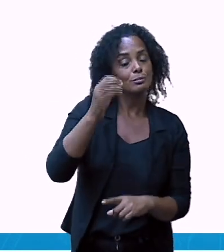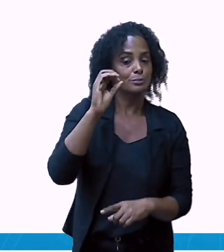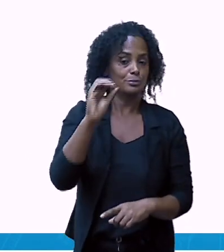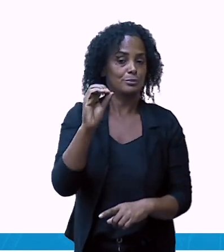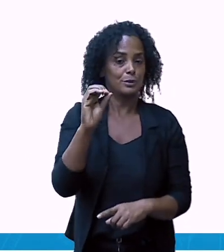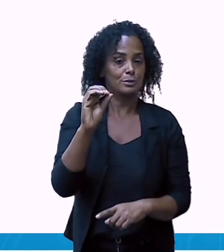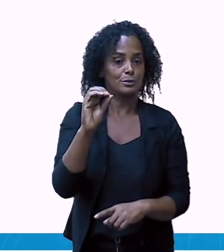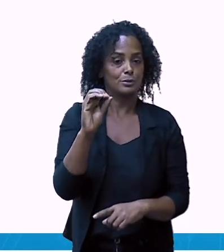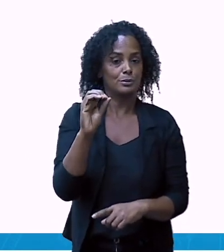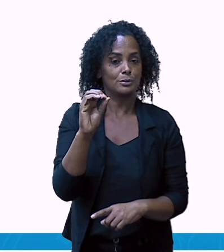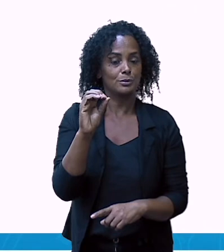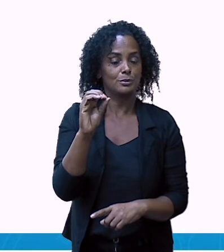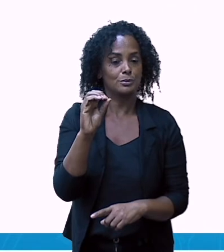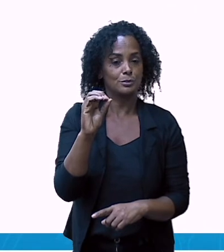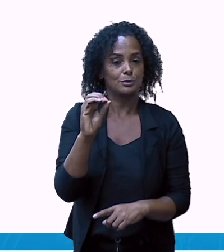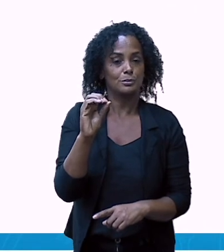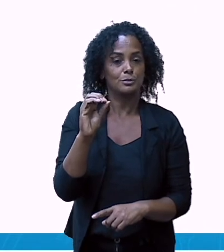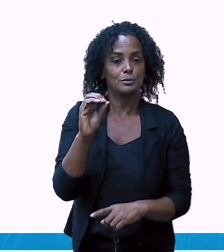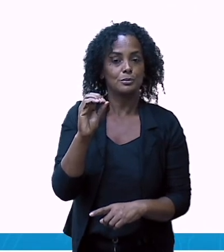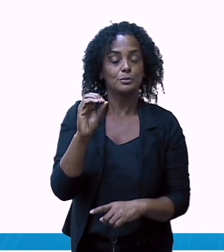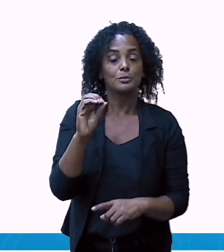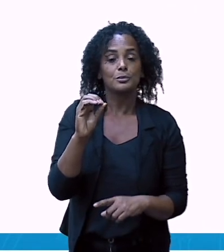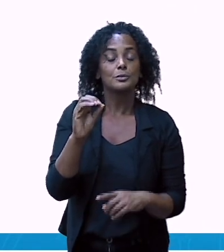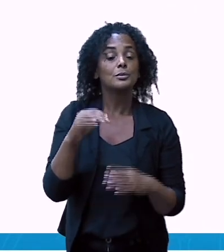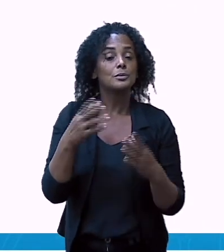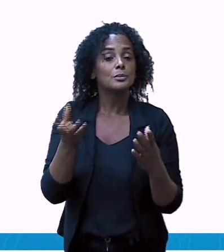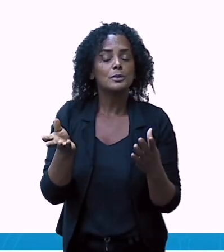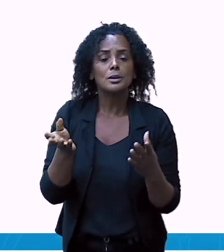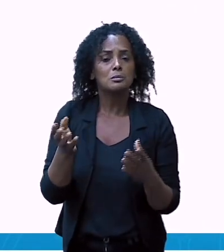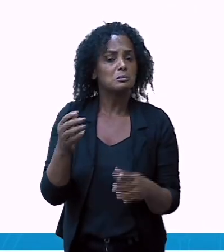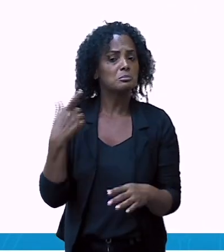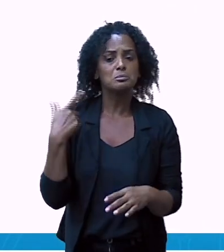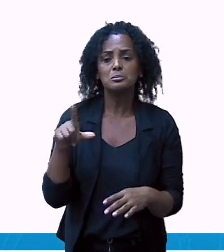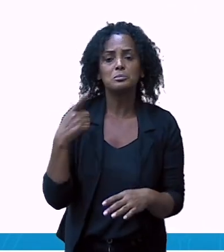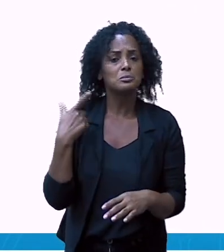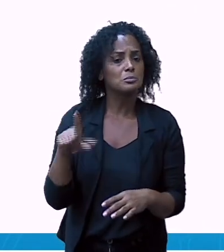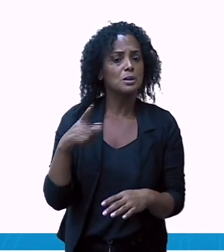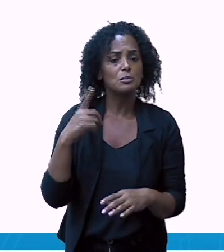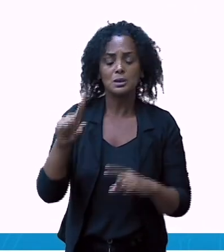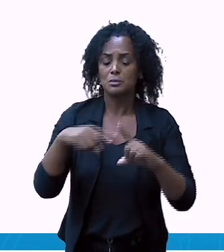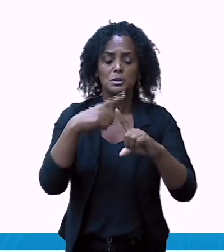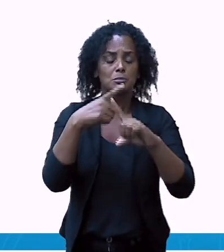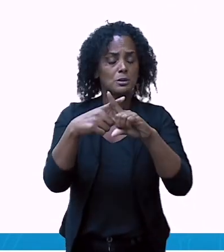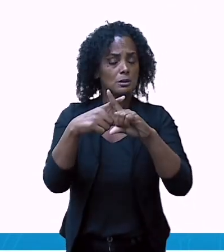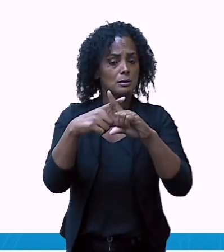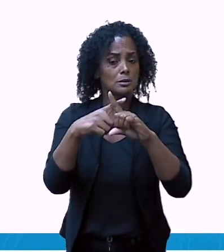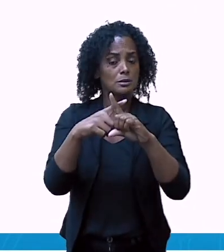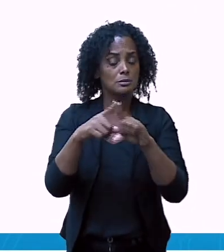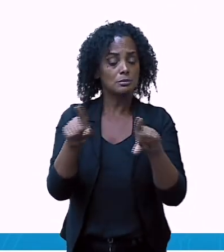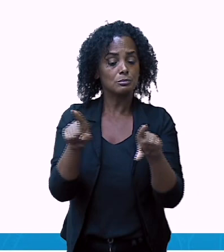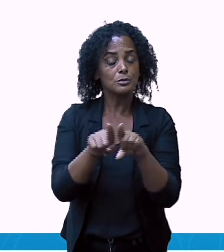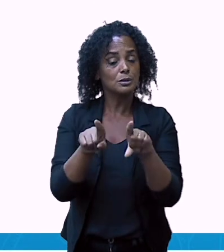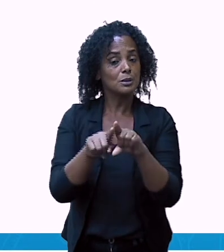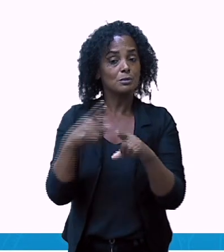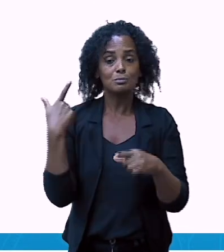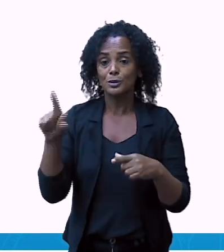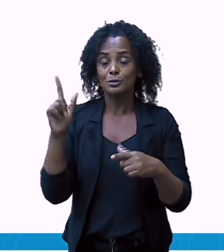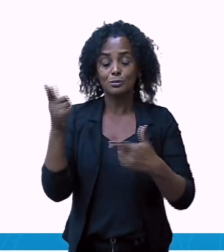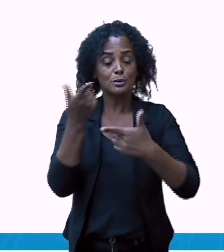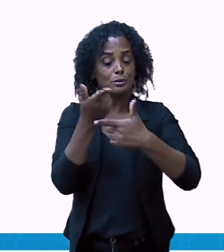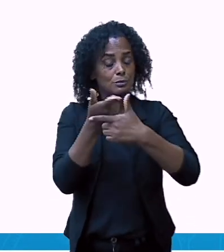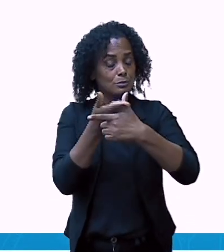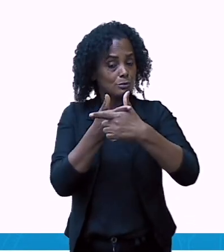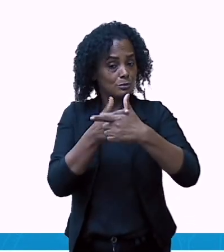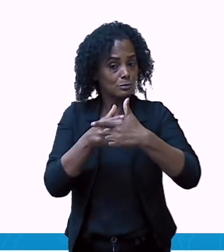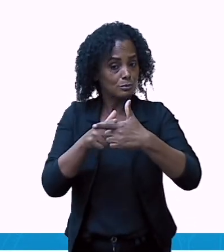10. Chegamos em um patamar onde nós não temos mais nem a multiplicação e nem a divisão. Então, logo, vamos resolver